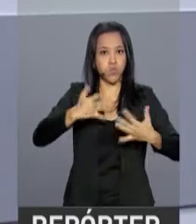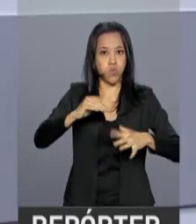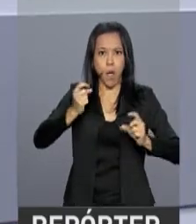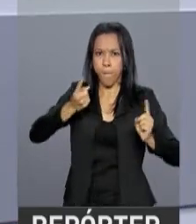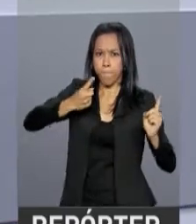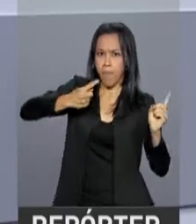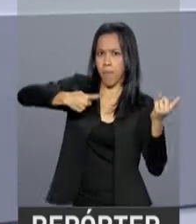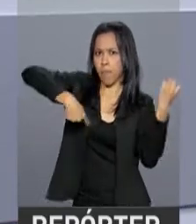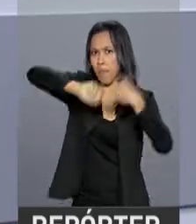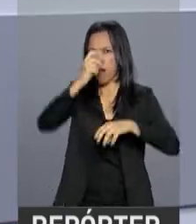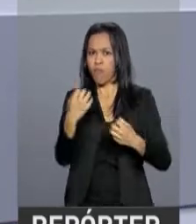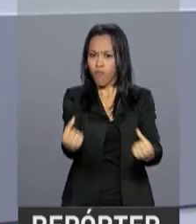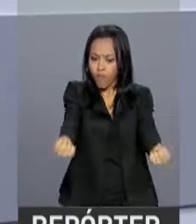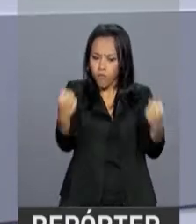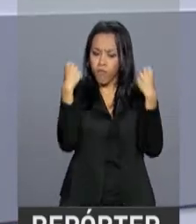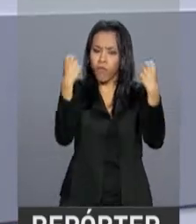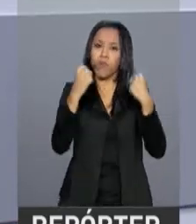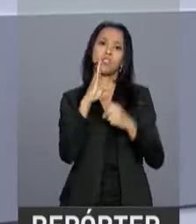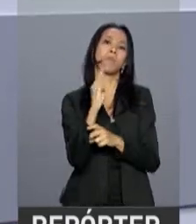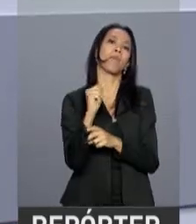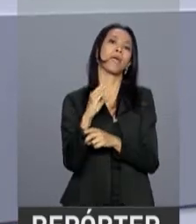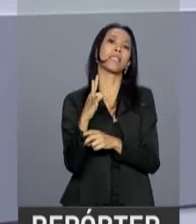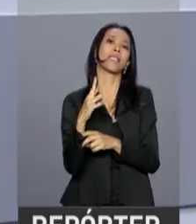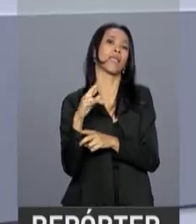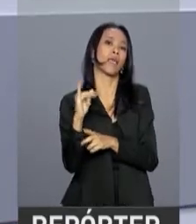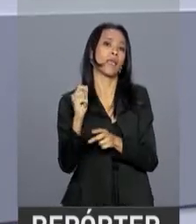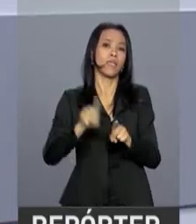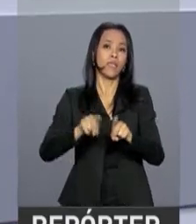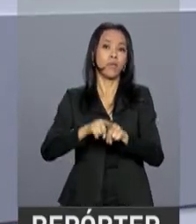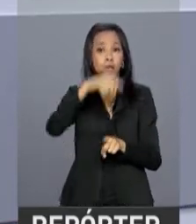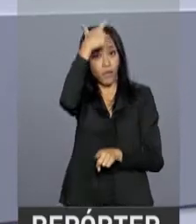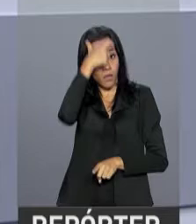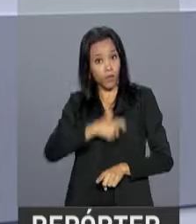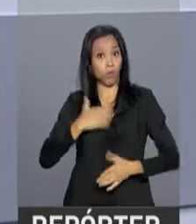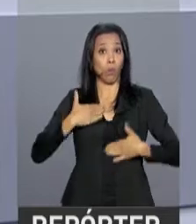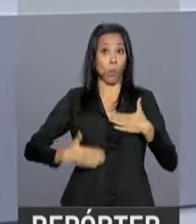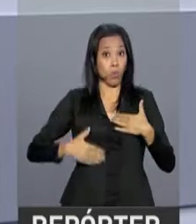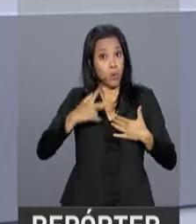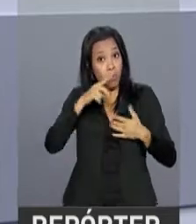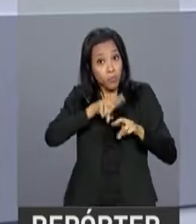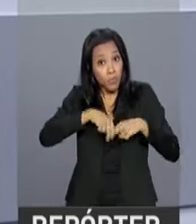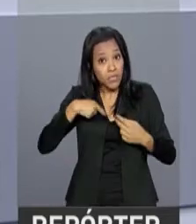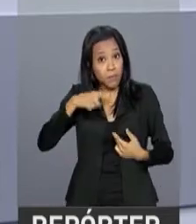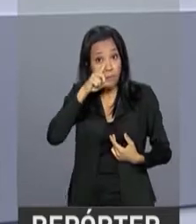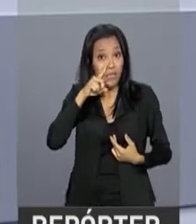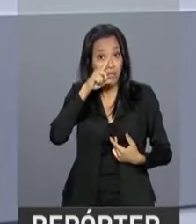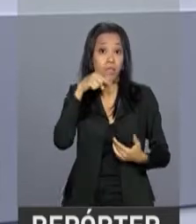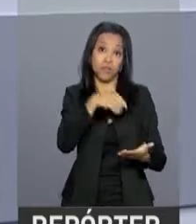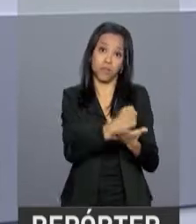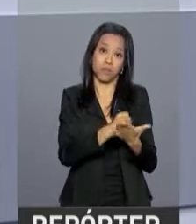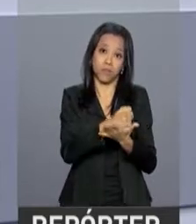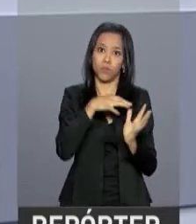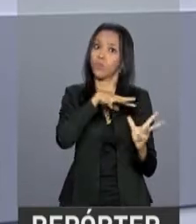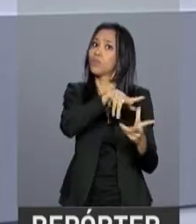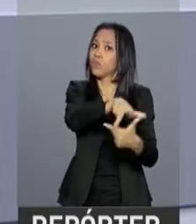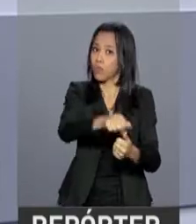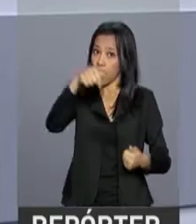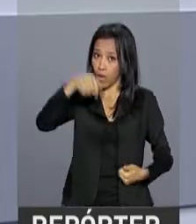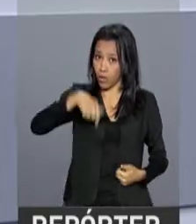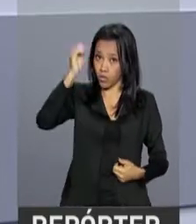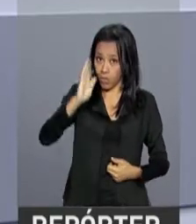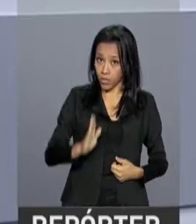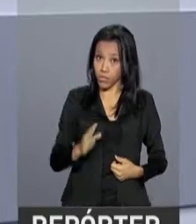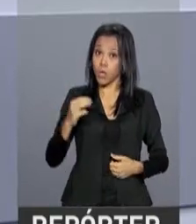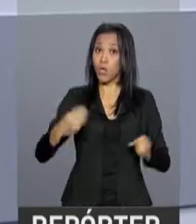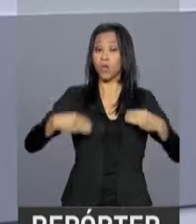aumentado a resistência do corpo humano a esses remédios por isso é considerado uma ameaça à saúde em todo o mundo aqui no brasil o